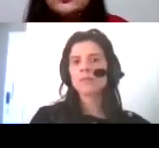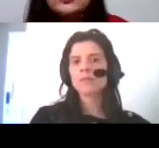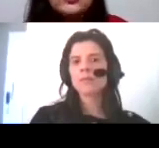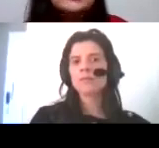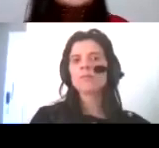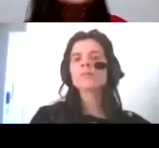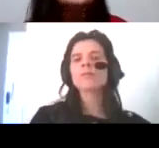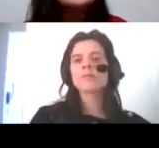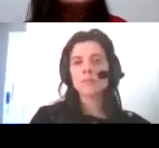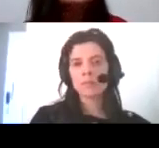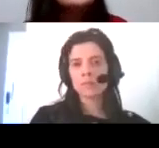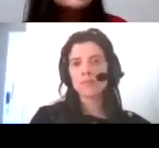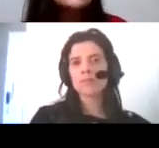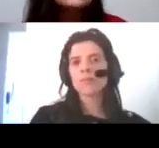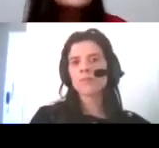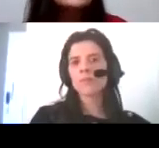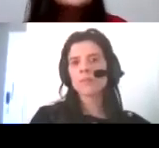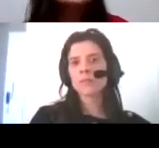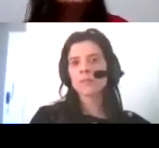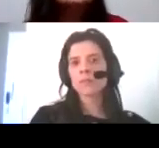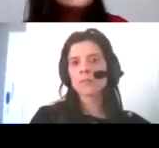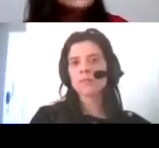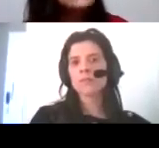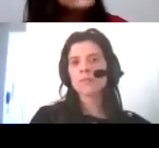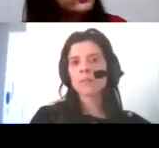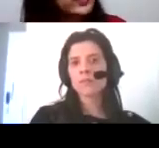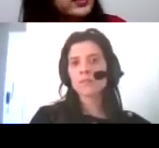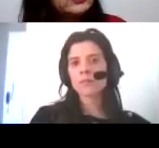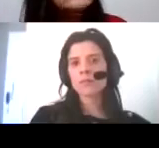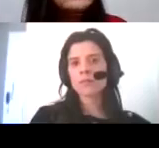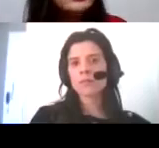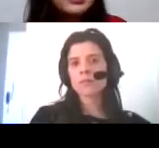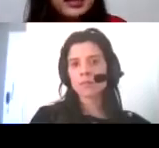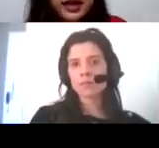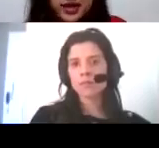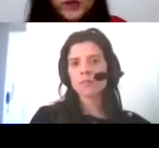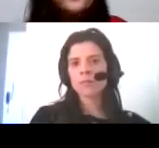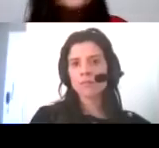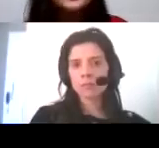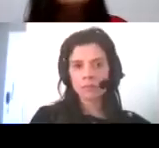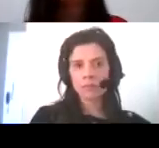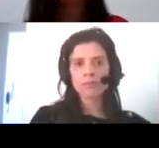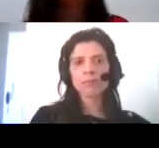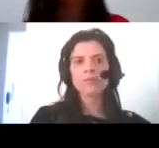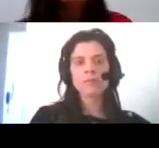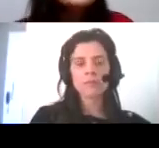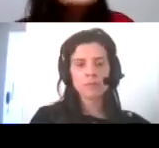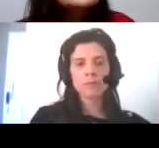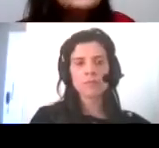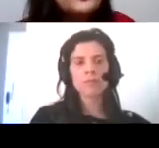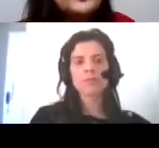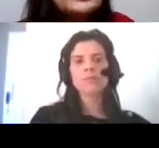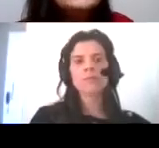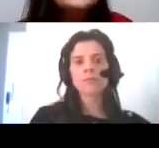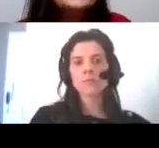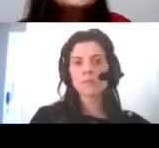as situações e seja tolerante. Tudo, é claro, se estiver dentro da legalidade, né? Também